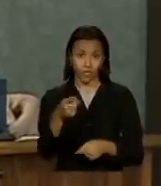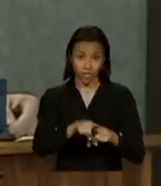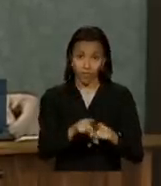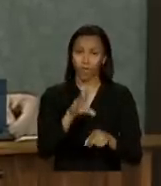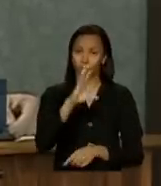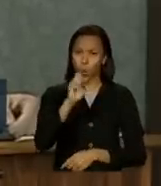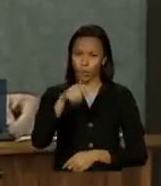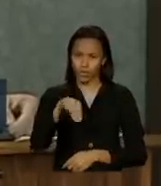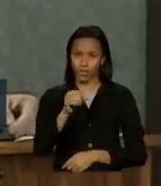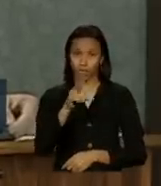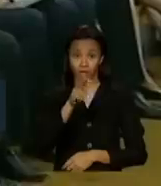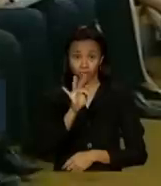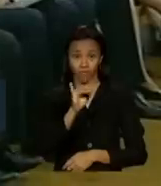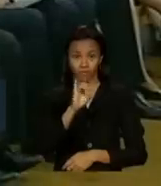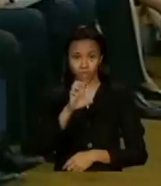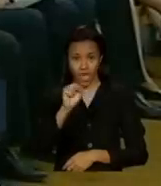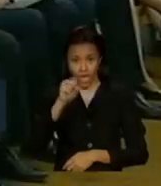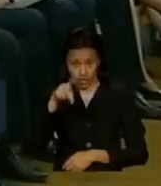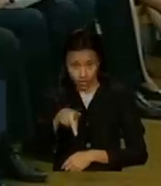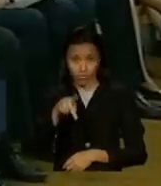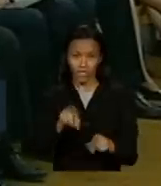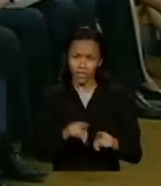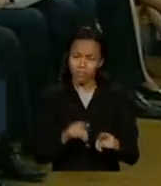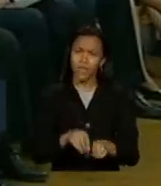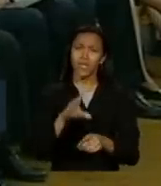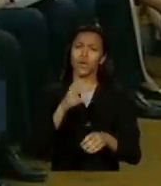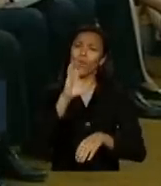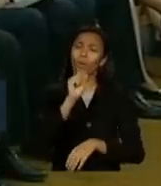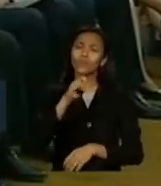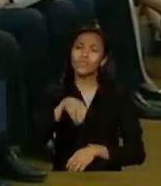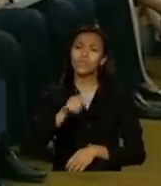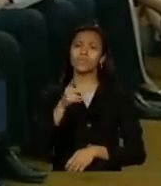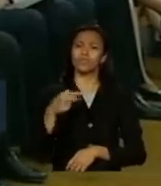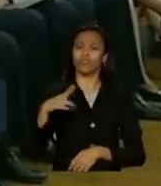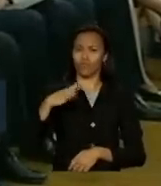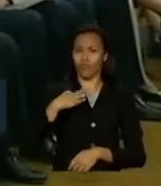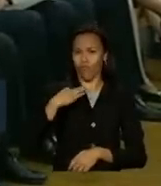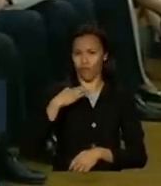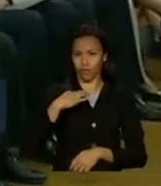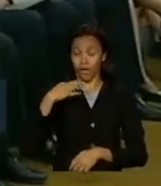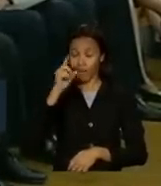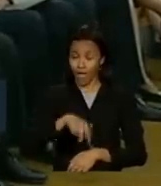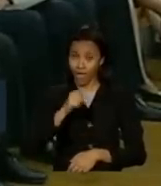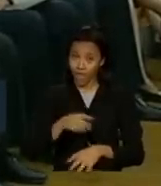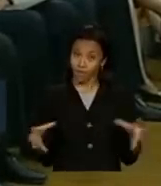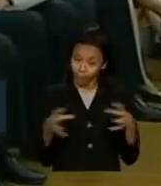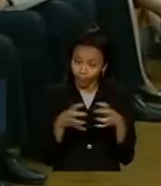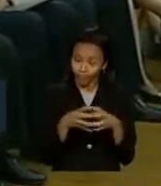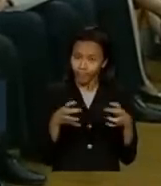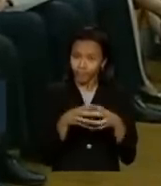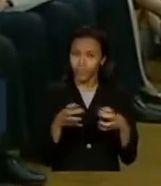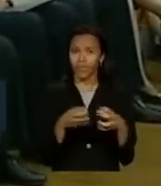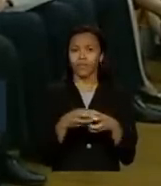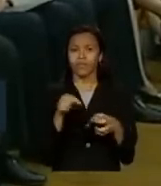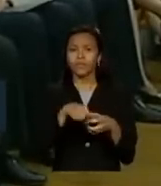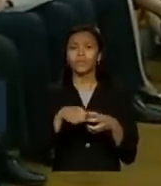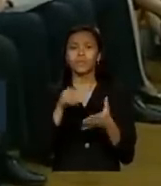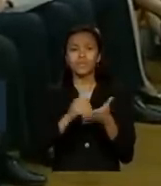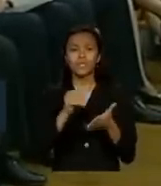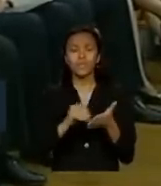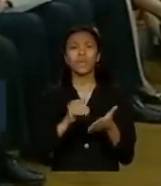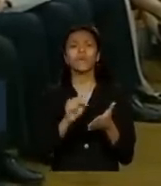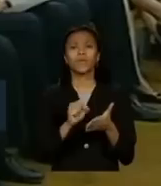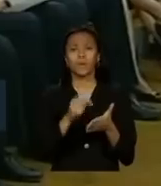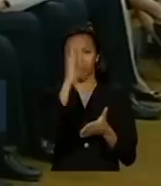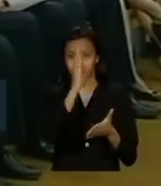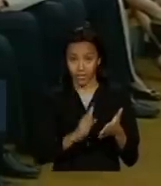estratégico da Fiesp e do Conselho de parceiros voluntários é integrante do conselho consultivo do escritório brasileiro